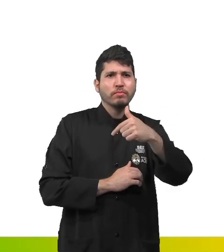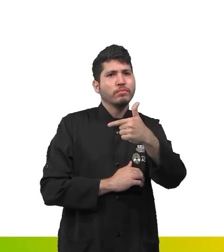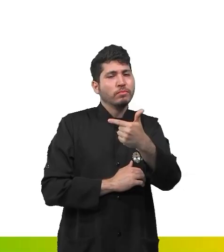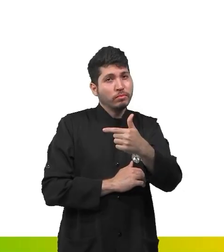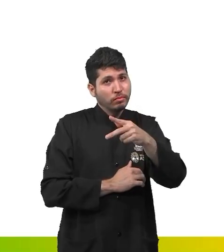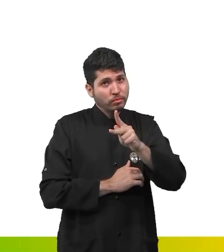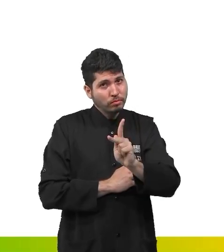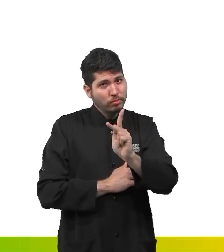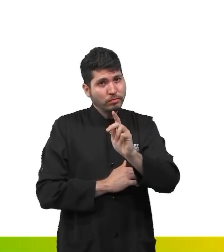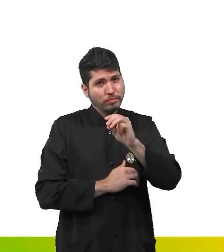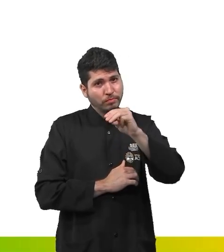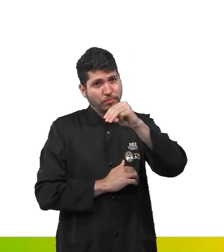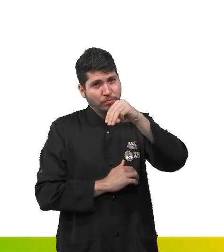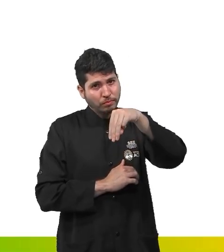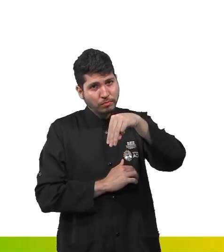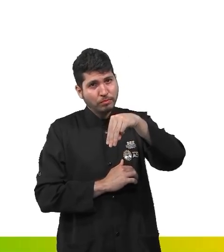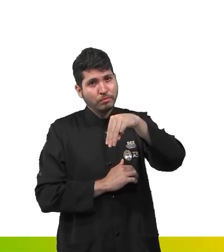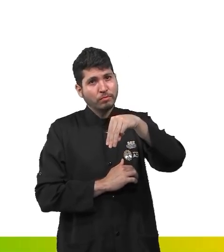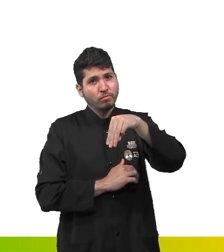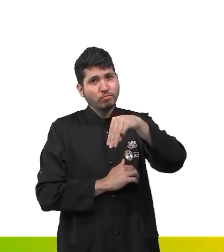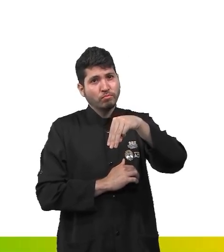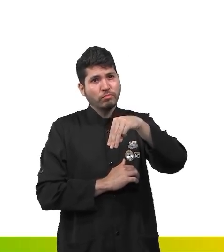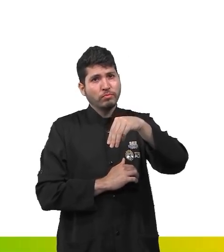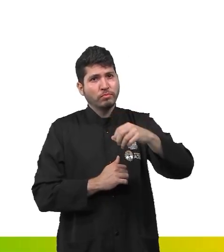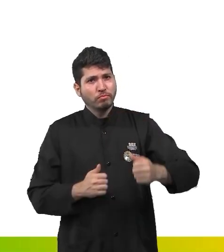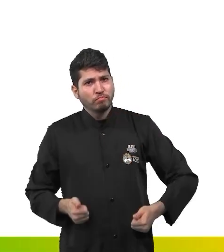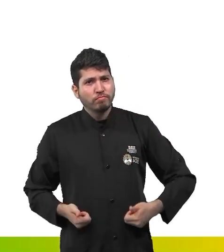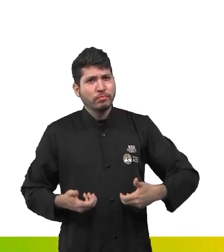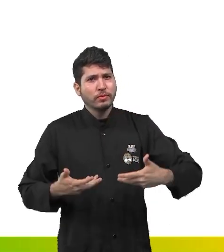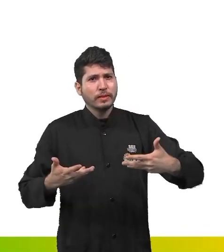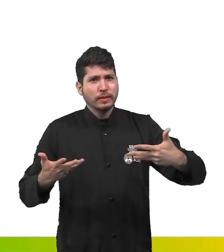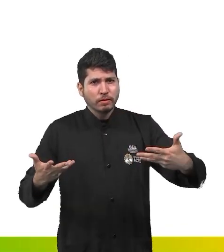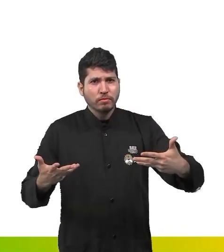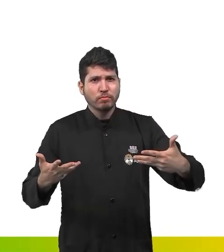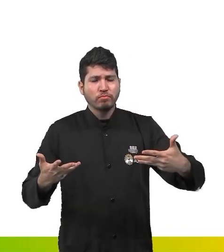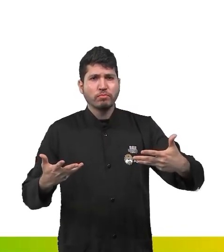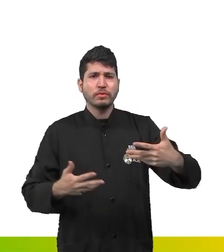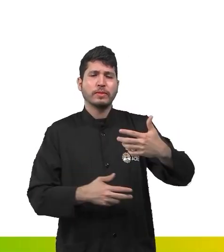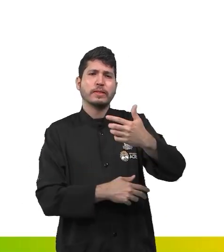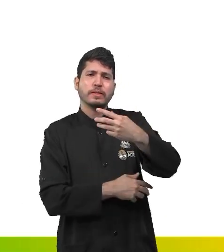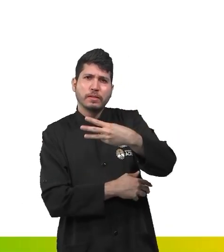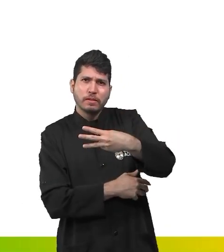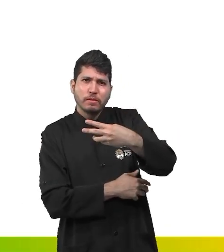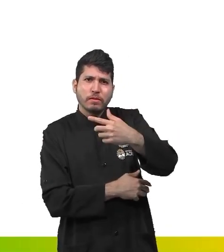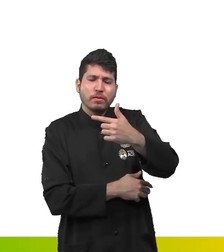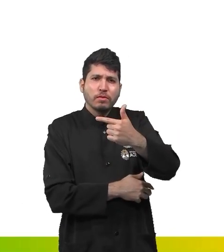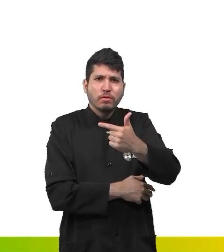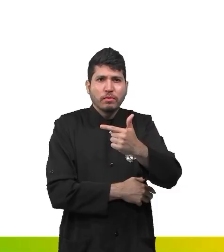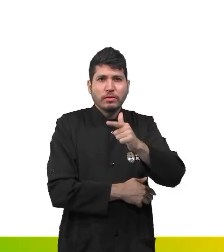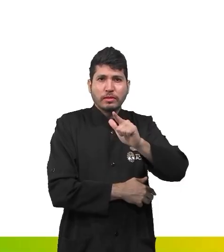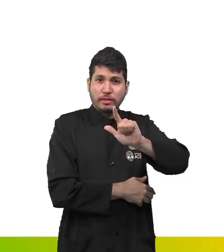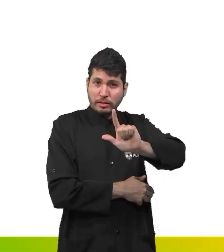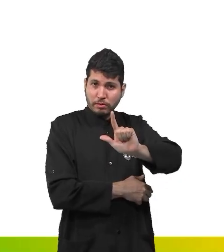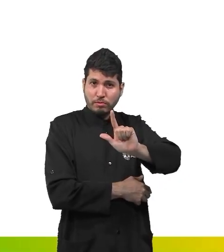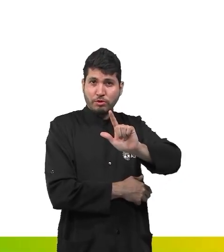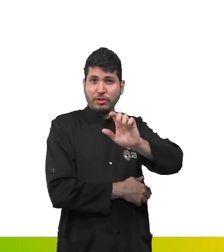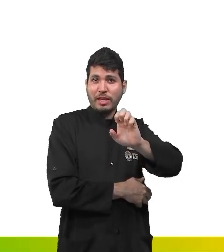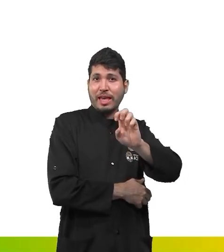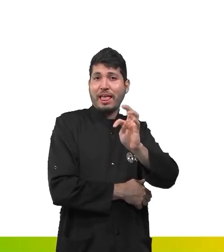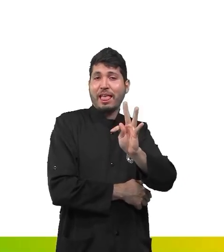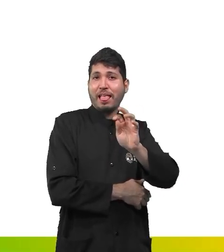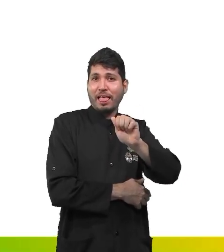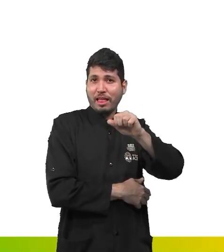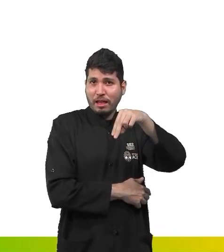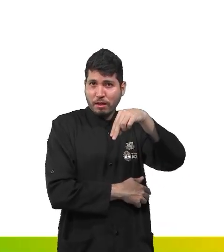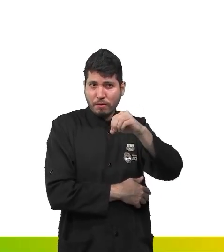272 quilômetros e consumiu 32 litros de etanol. Supondo que esse consumo se mantenha